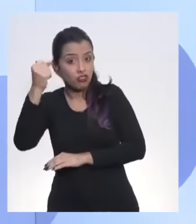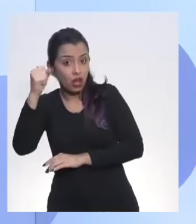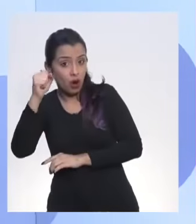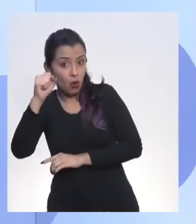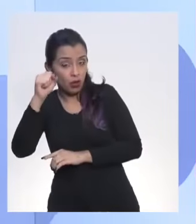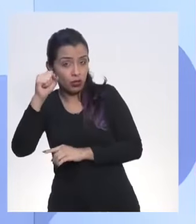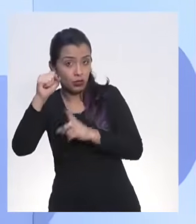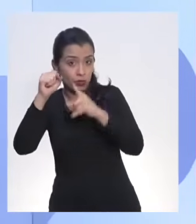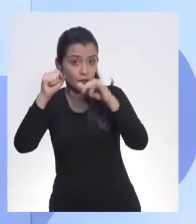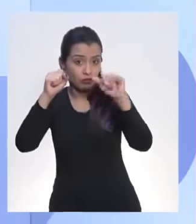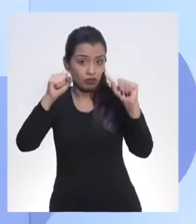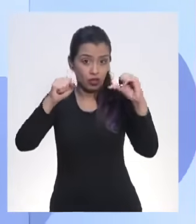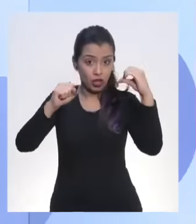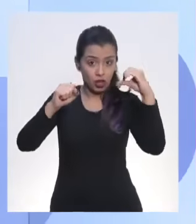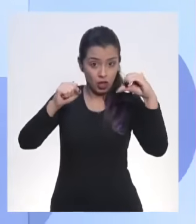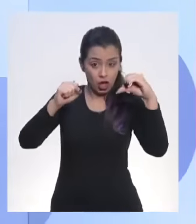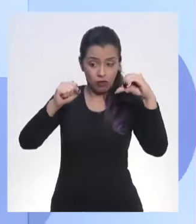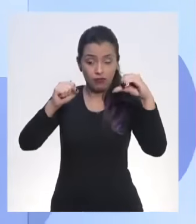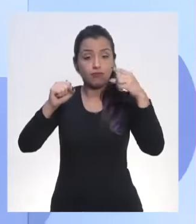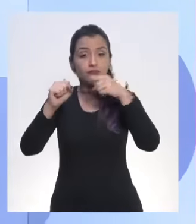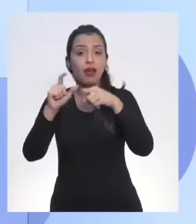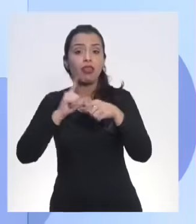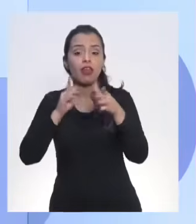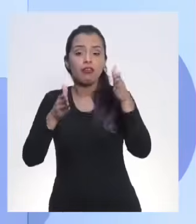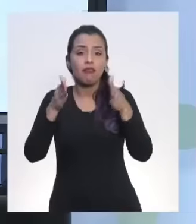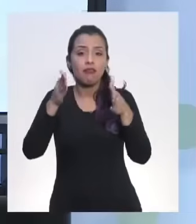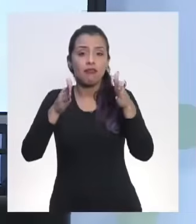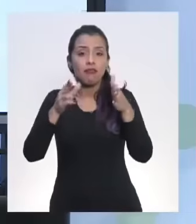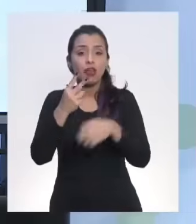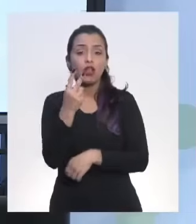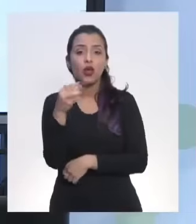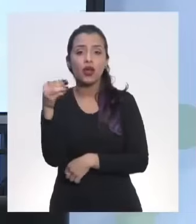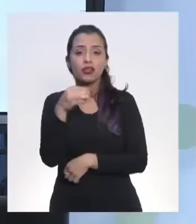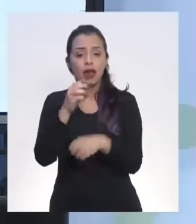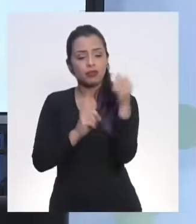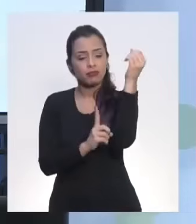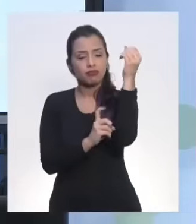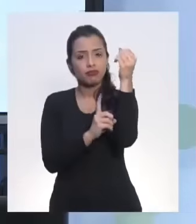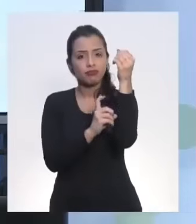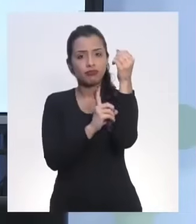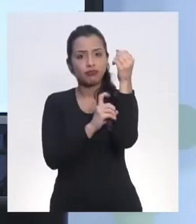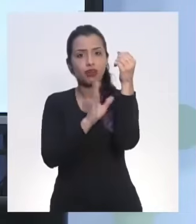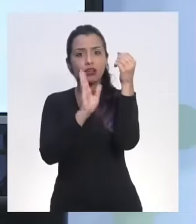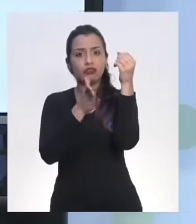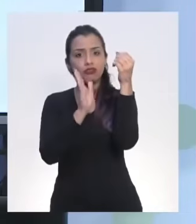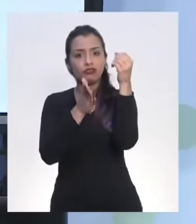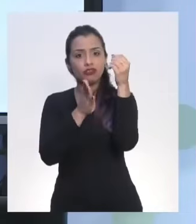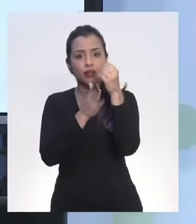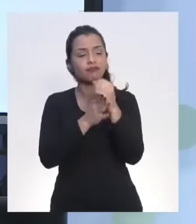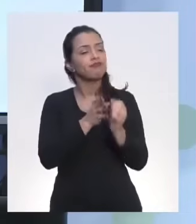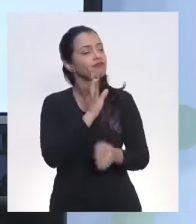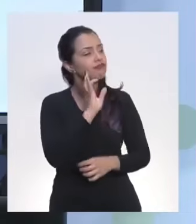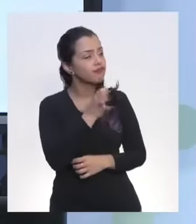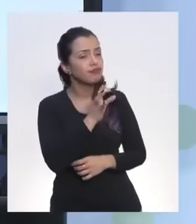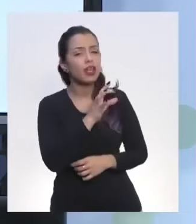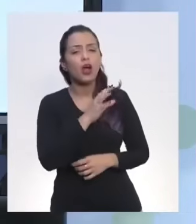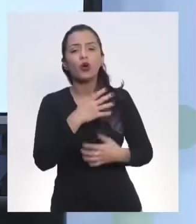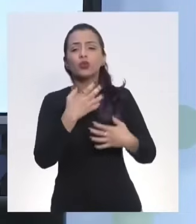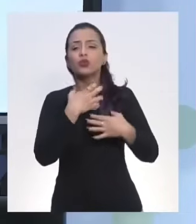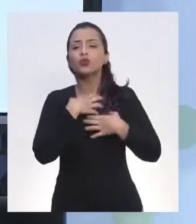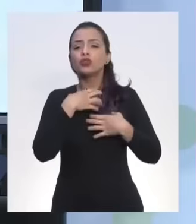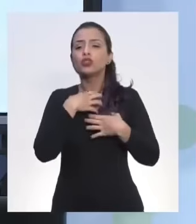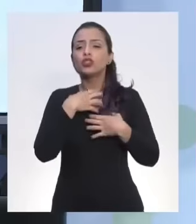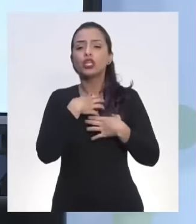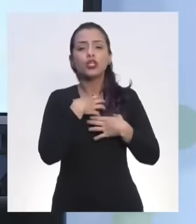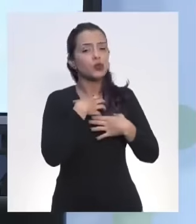2 metros e tchau, partiu, vamos dar uma passeada por aí. É isso mesmo. Essa questão da interpretação, né, do modelo com